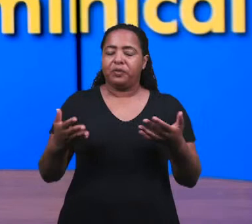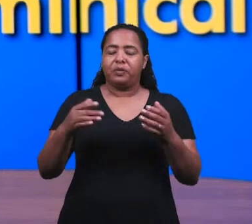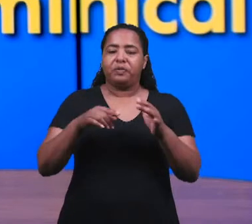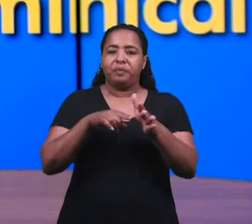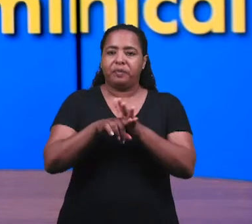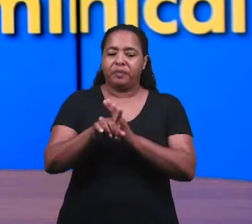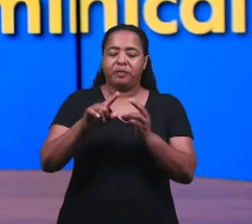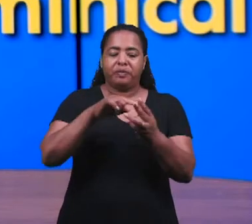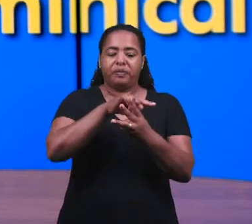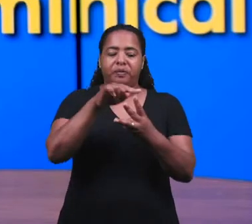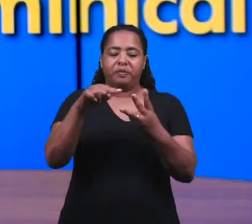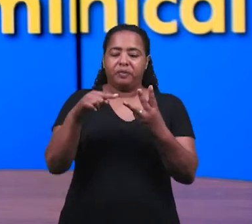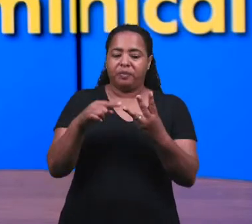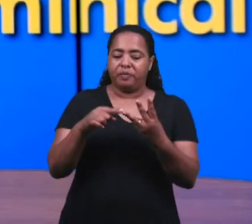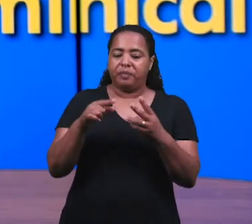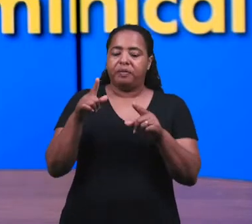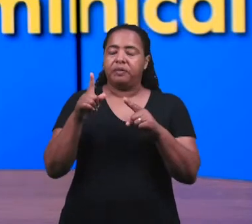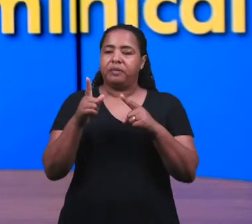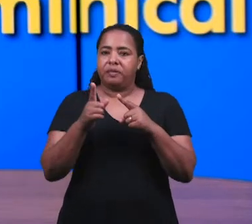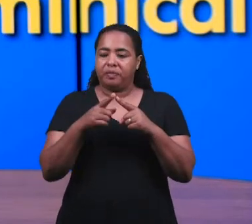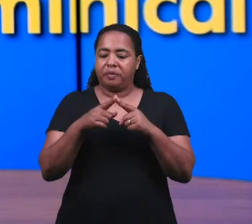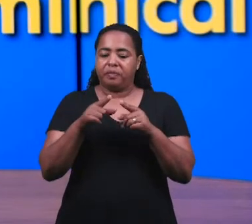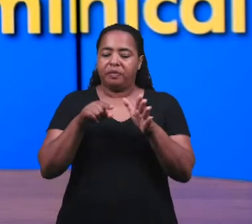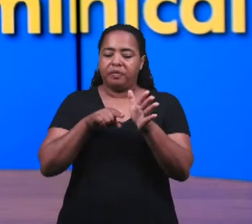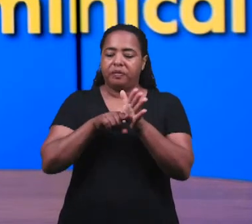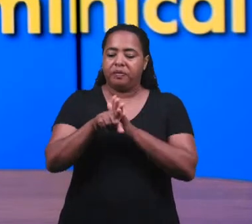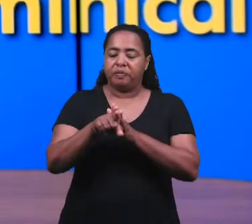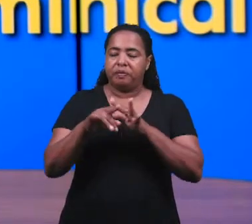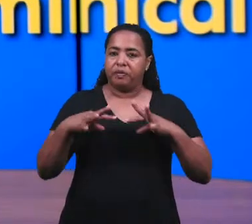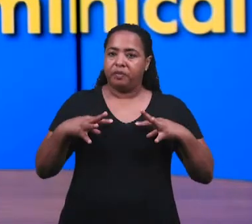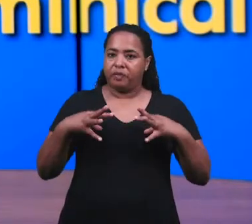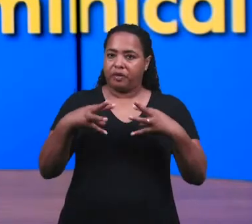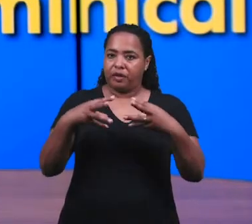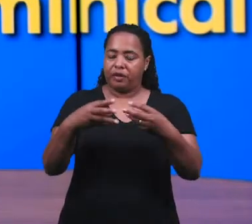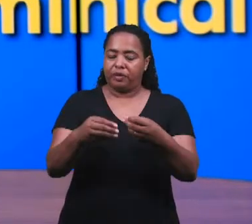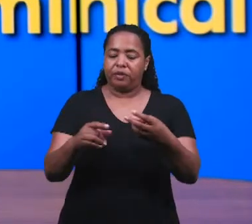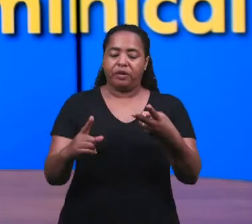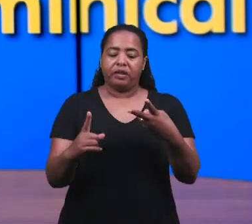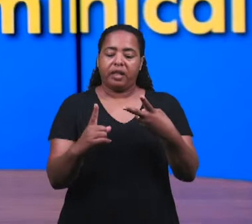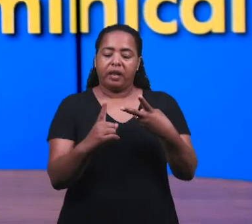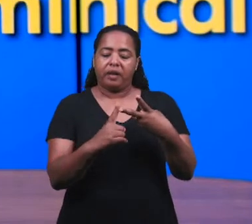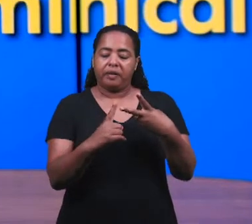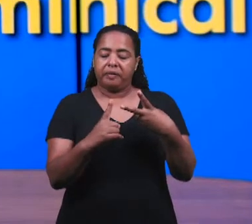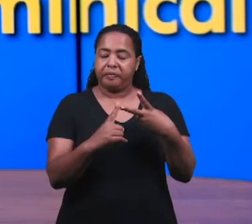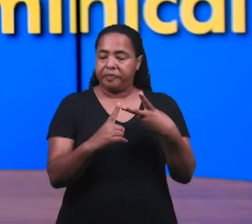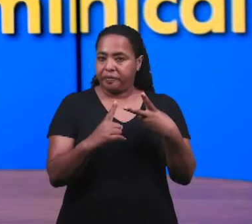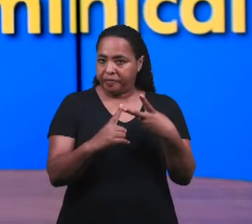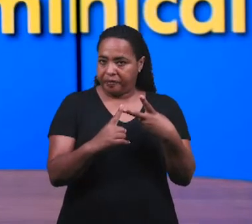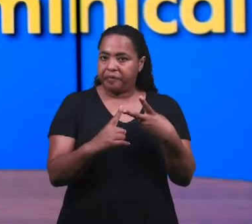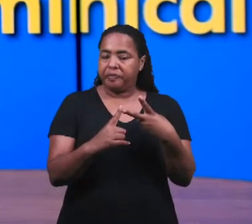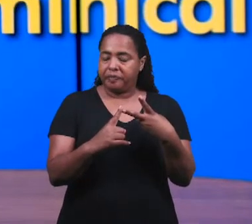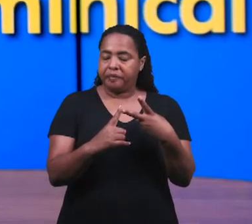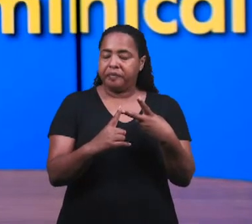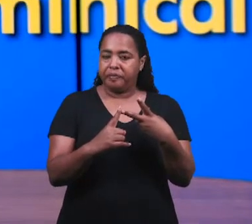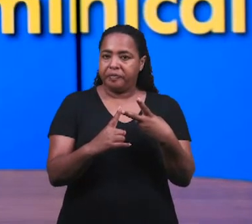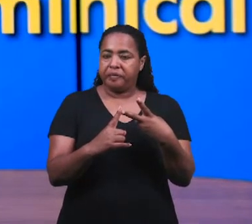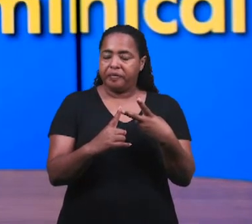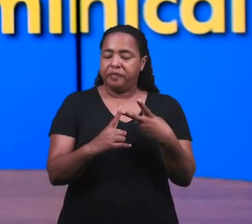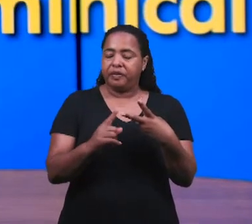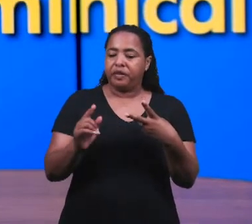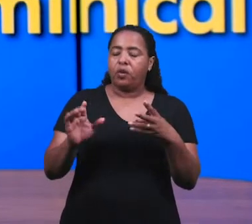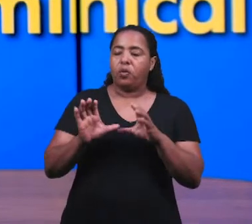3 perguntas, uma primeira pergunta destinada ou dirigida a todos, uma segunda pergunta dirigida